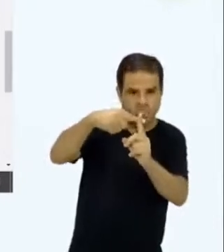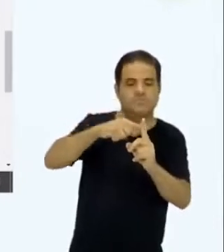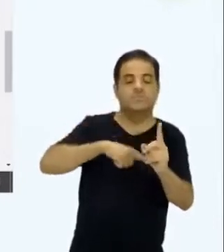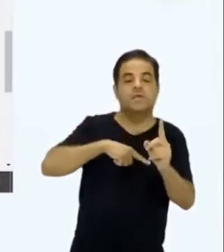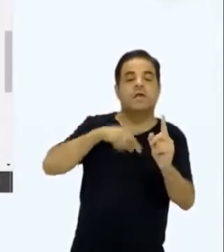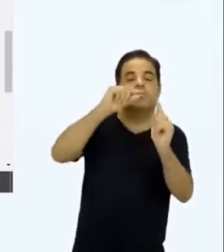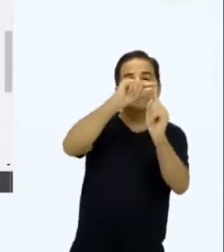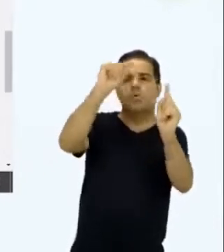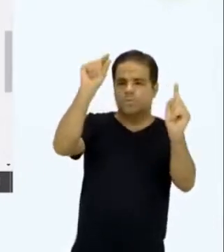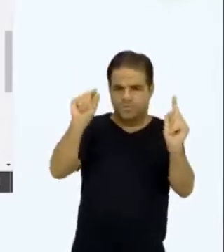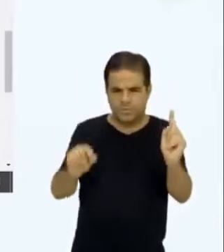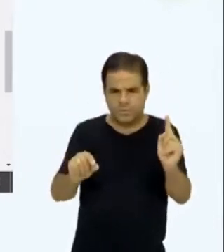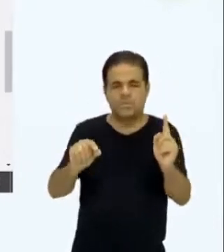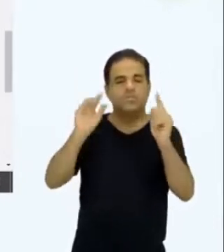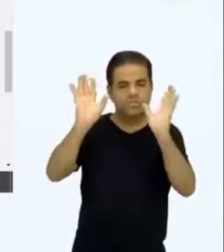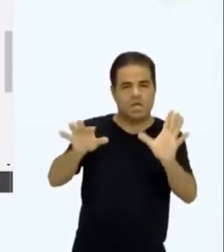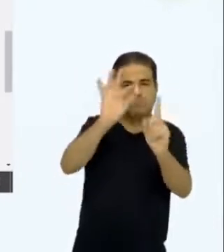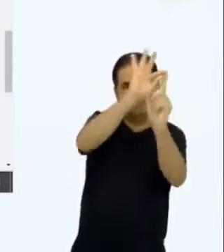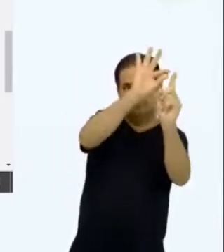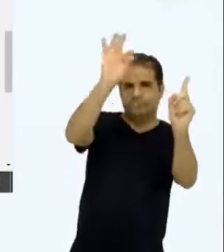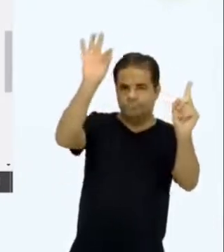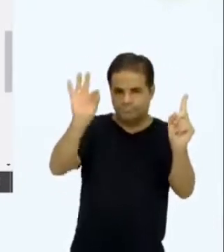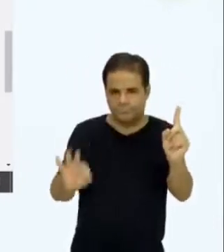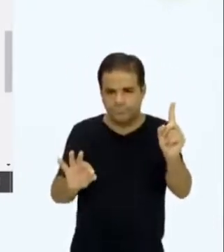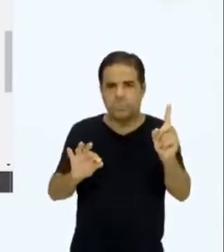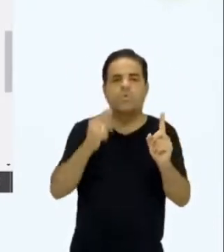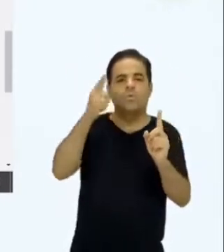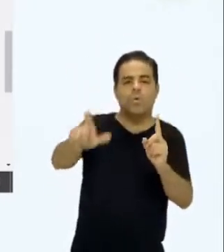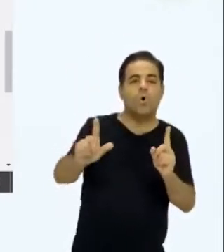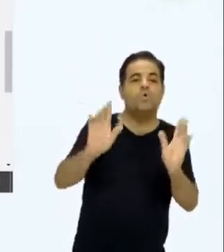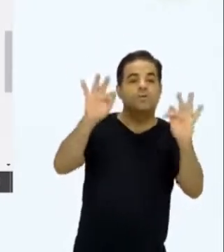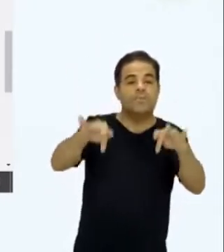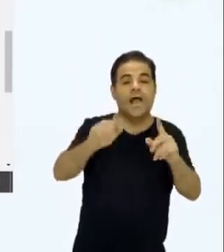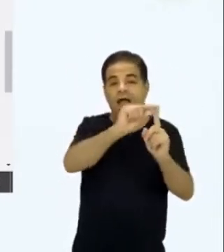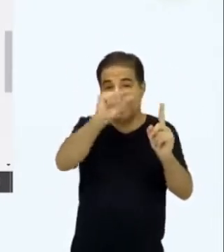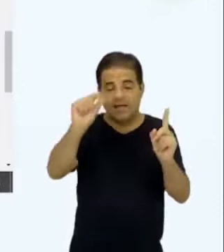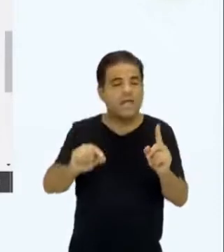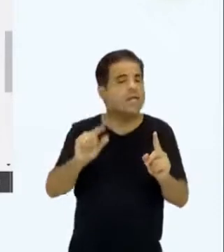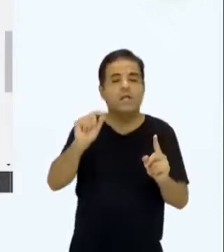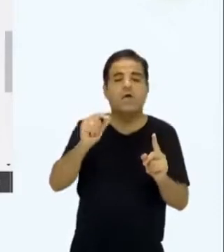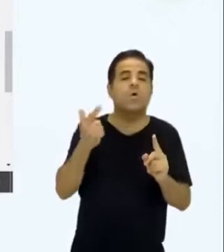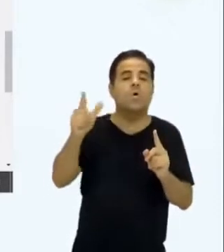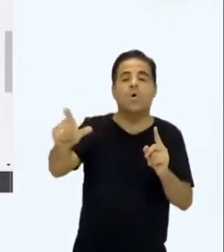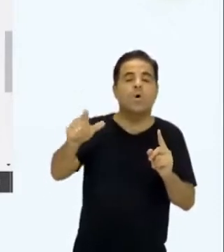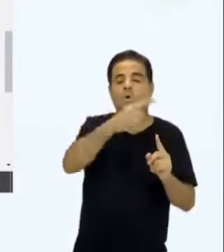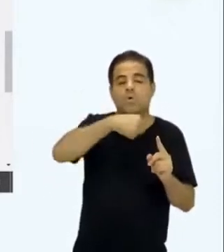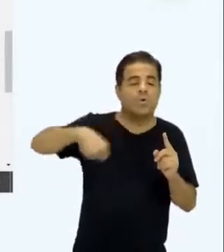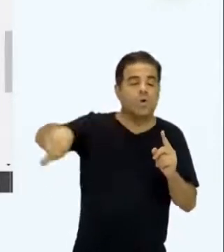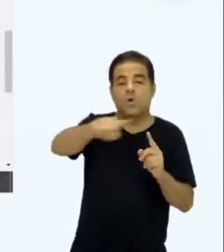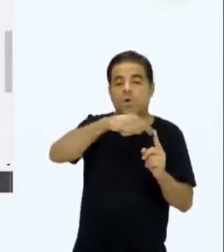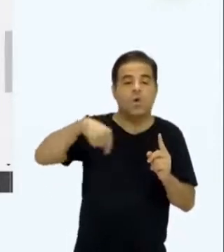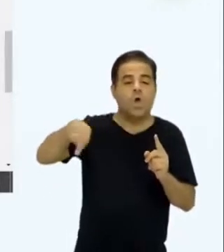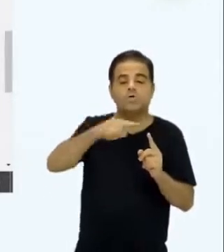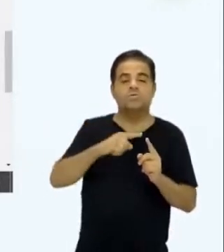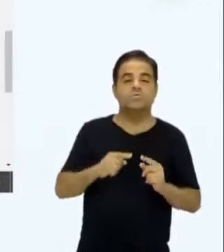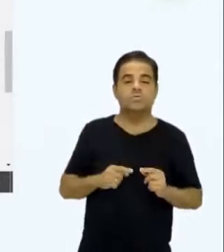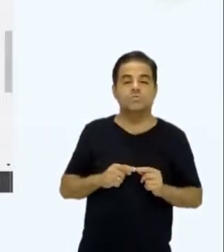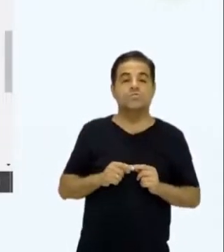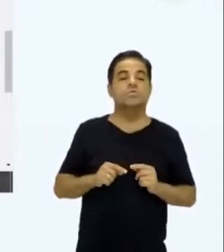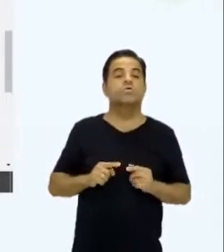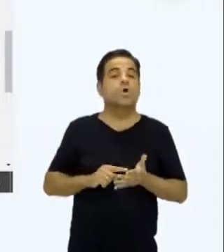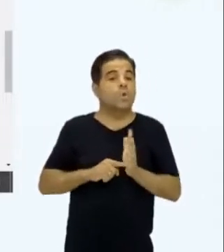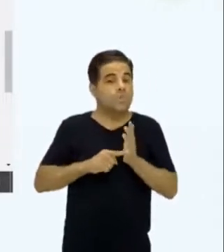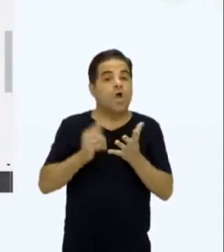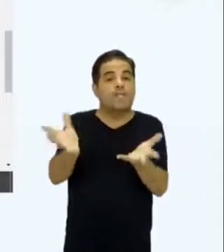aqui já essa alimentação. O outro terminal, o sinal, ele é por onde o nosso servomotor